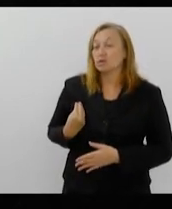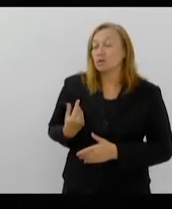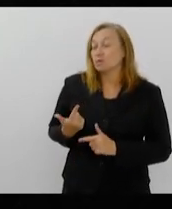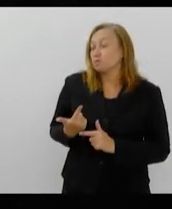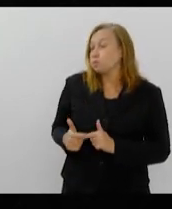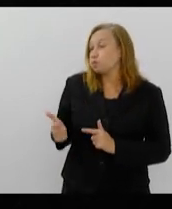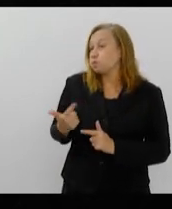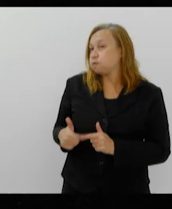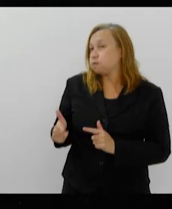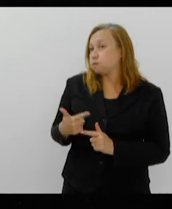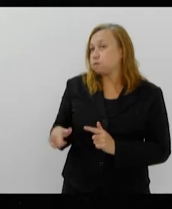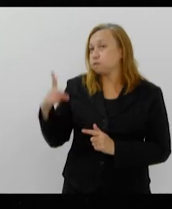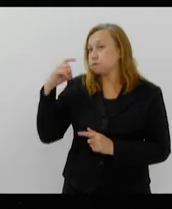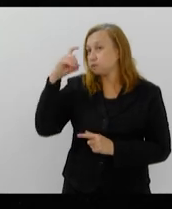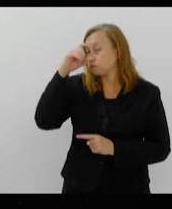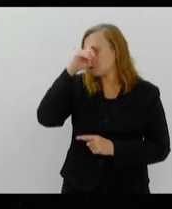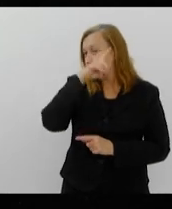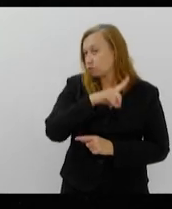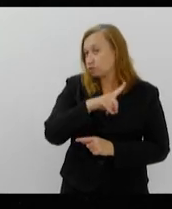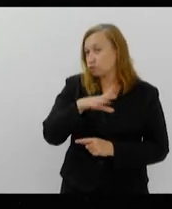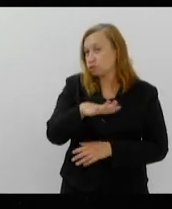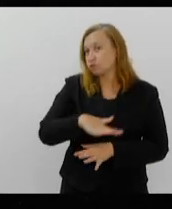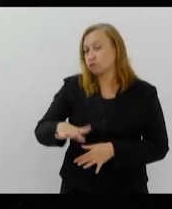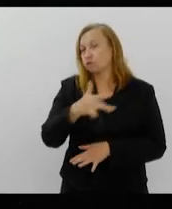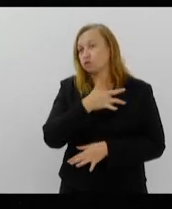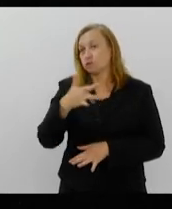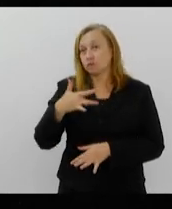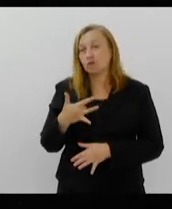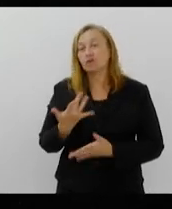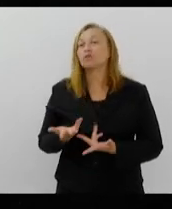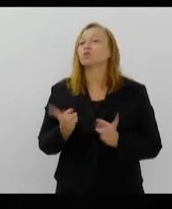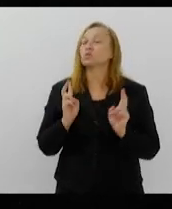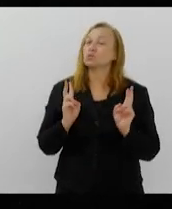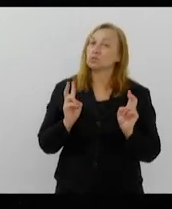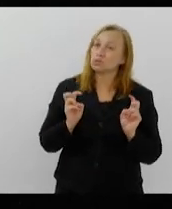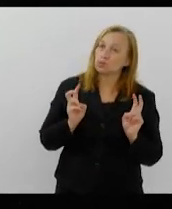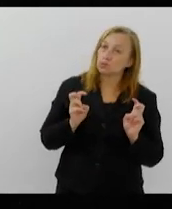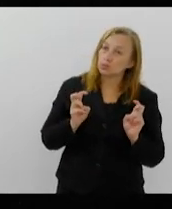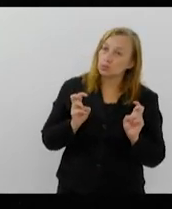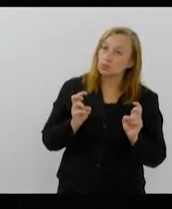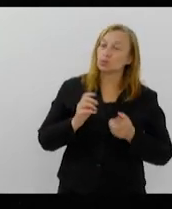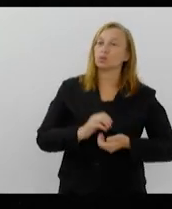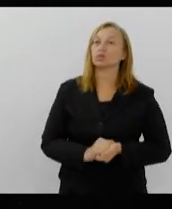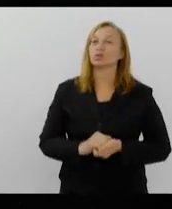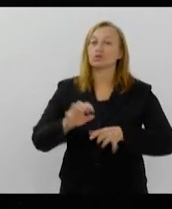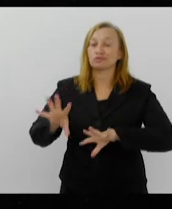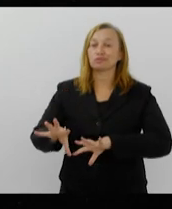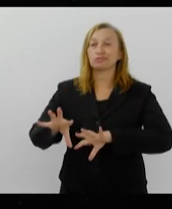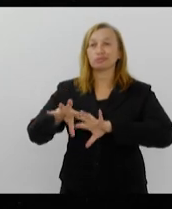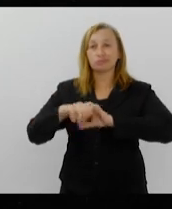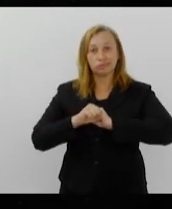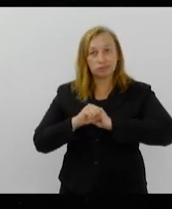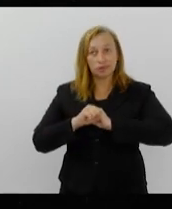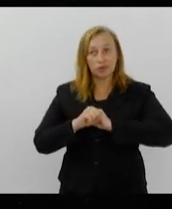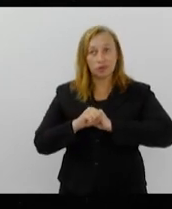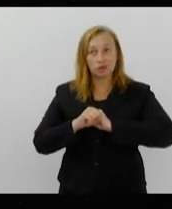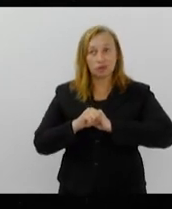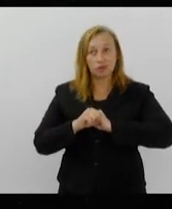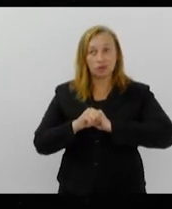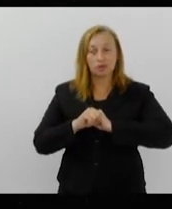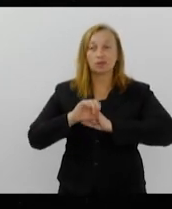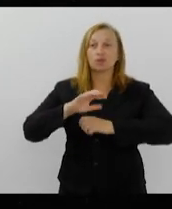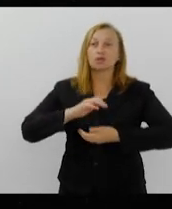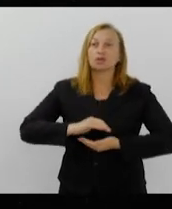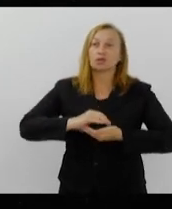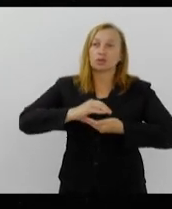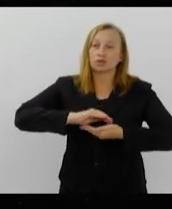sobressalto. E nós tivemos o sobressalto da questão dos infectados que receberam o